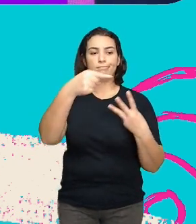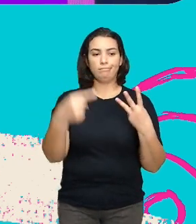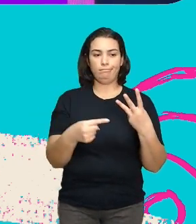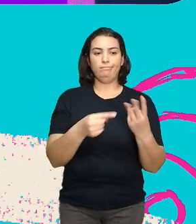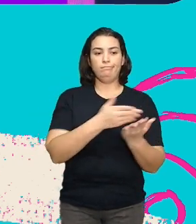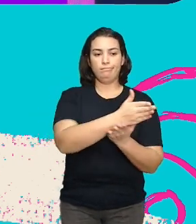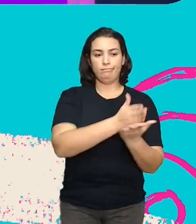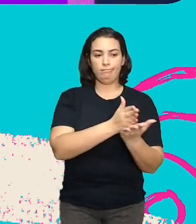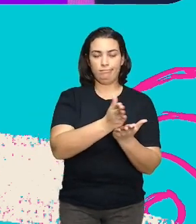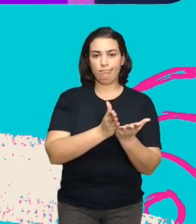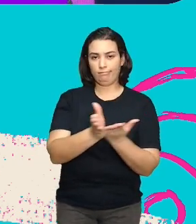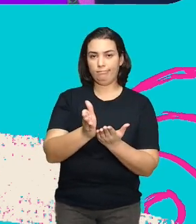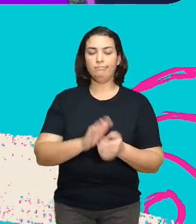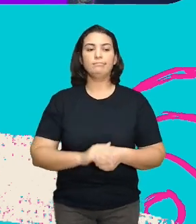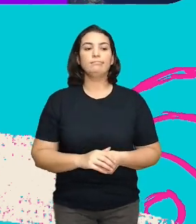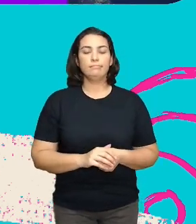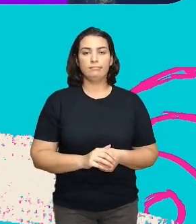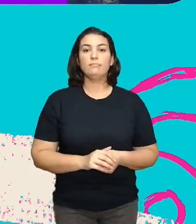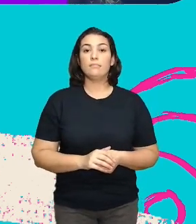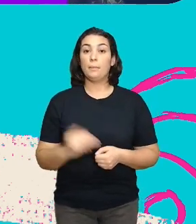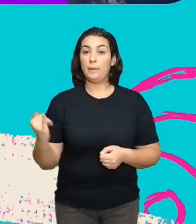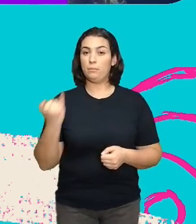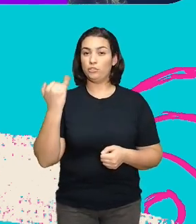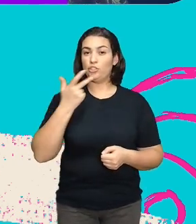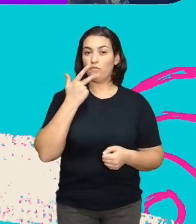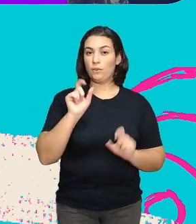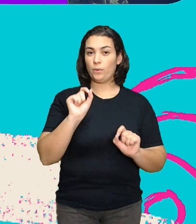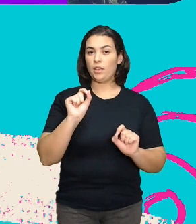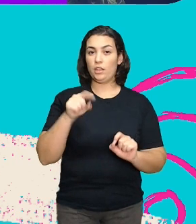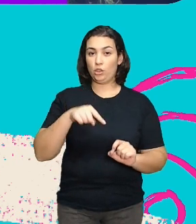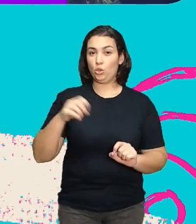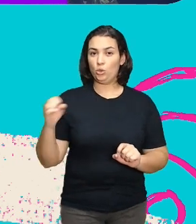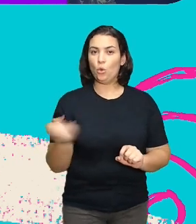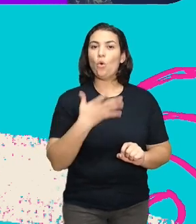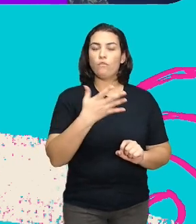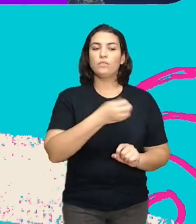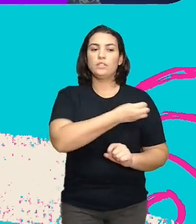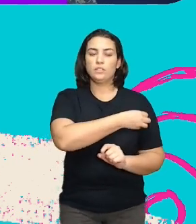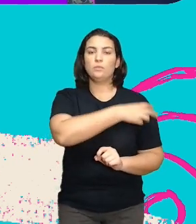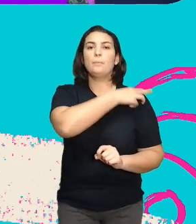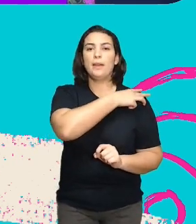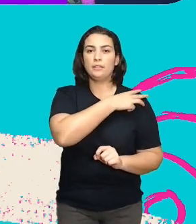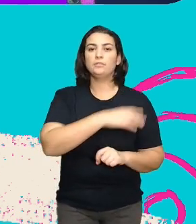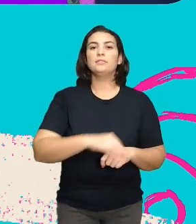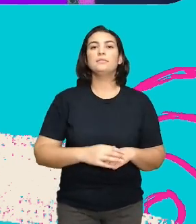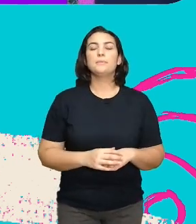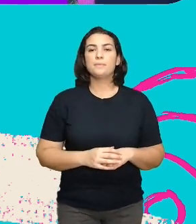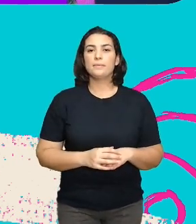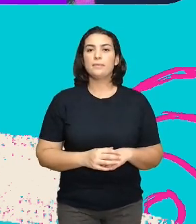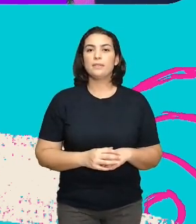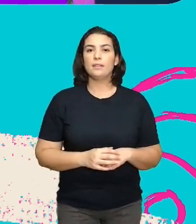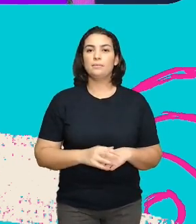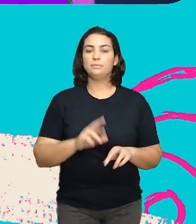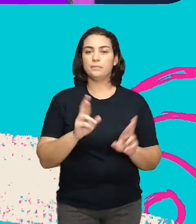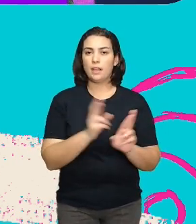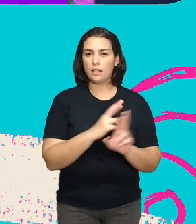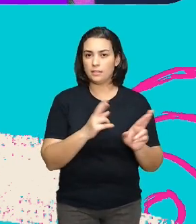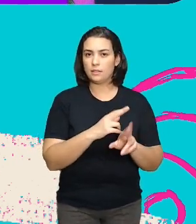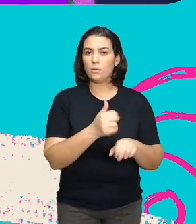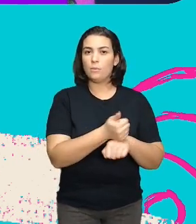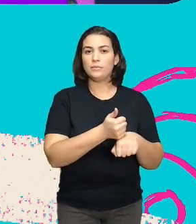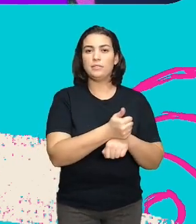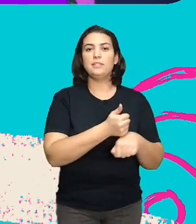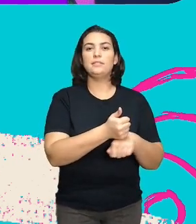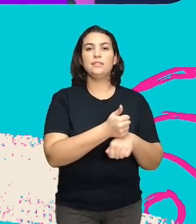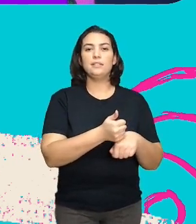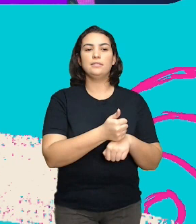que, no novo ensino médio, a parte dos itinerários de educação profissional, nós temos ainda muita crítica